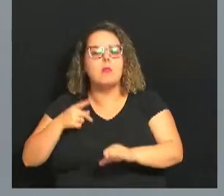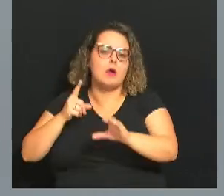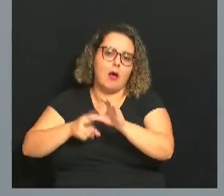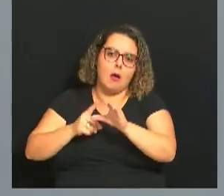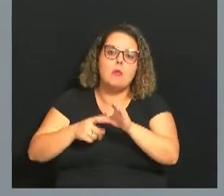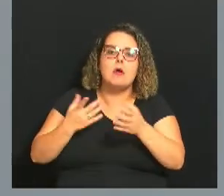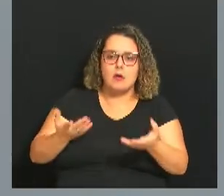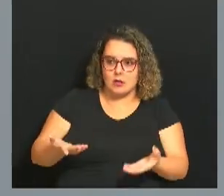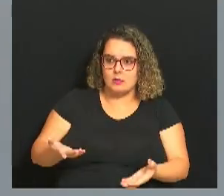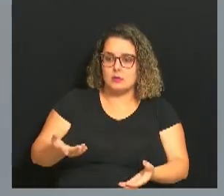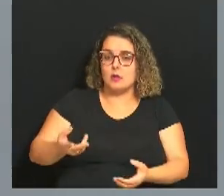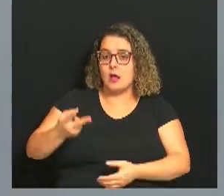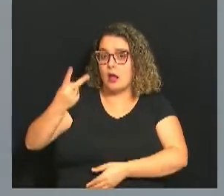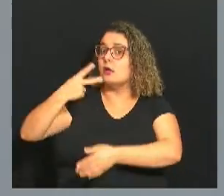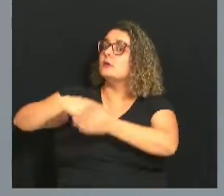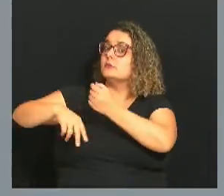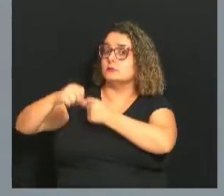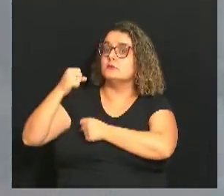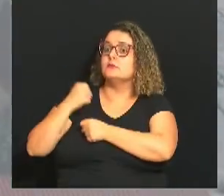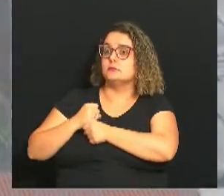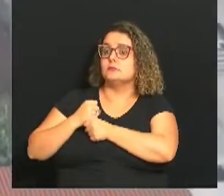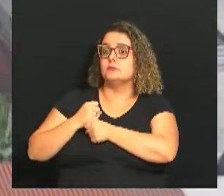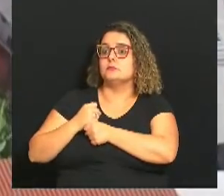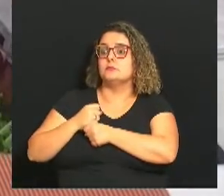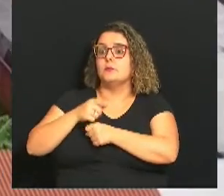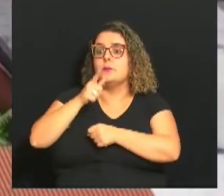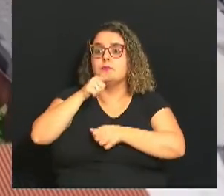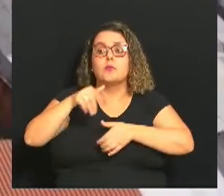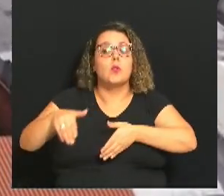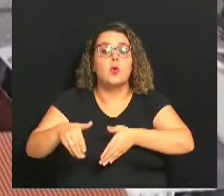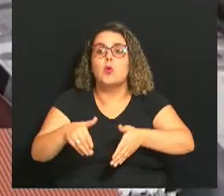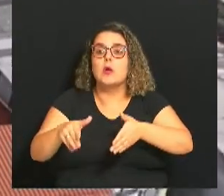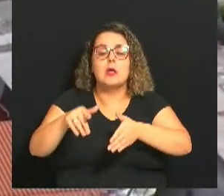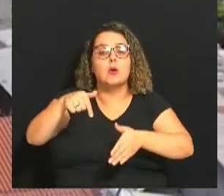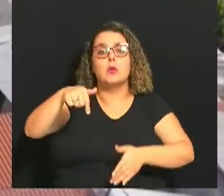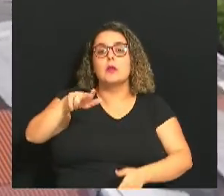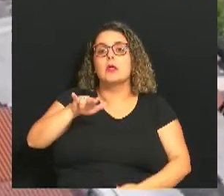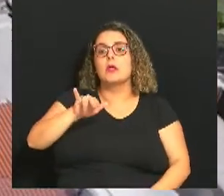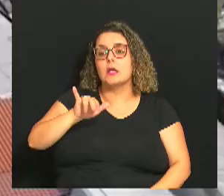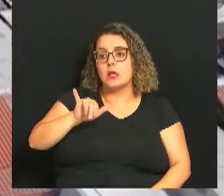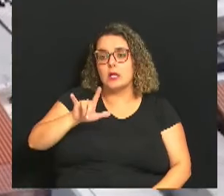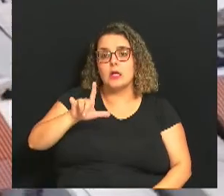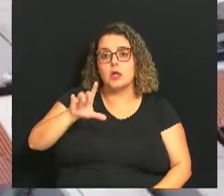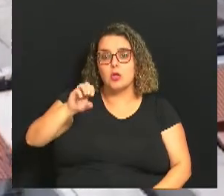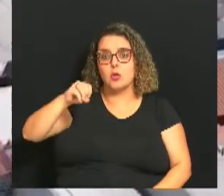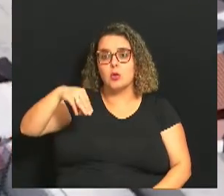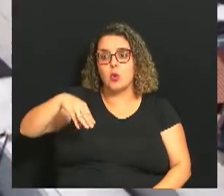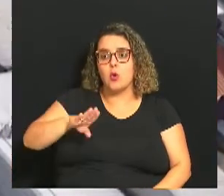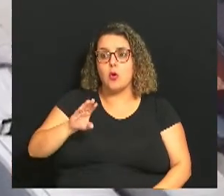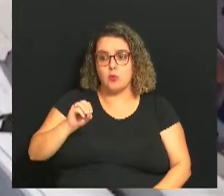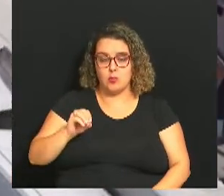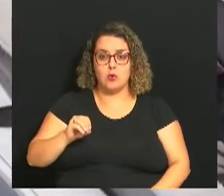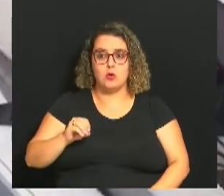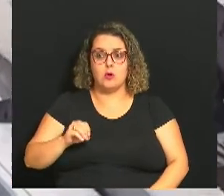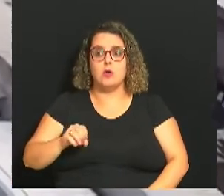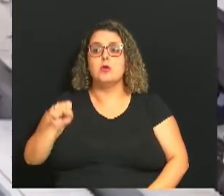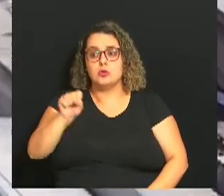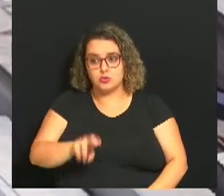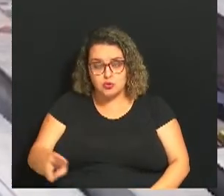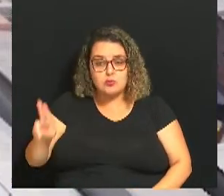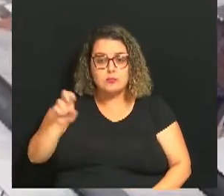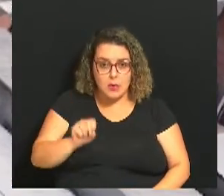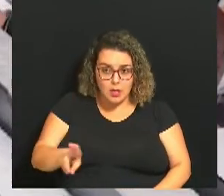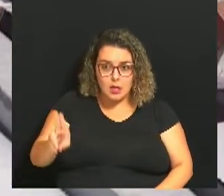Há 2 anos atrás, o Rio Quilombo acabou causando uma inundação de grandes proporções em Sumaré. Então, o